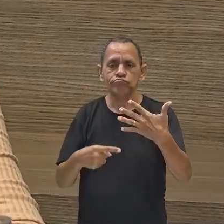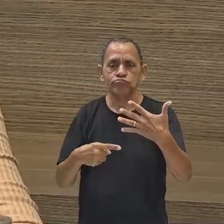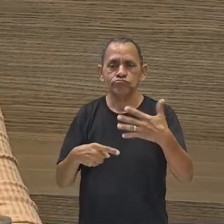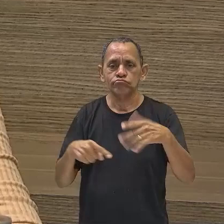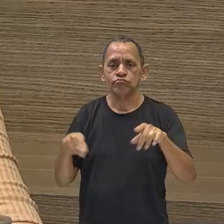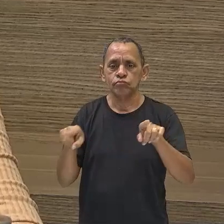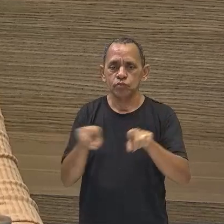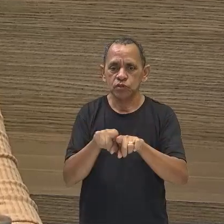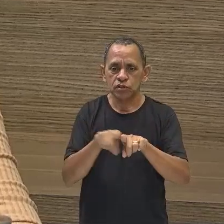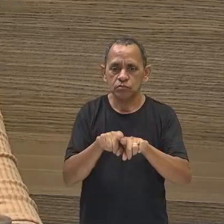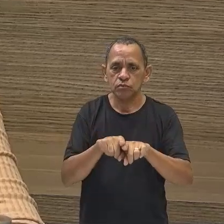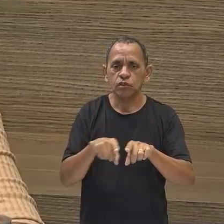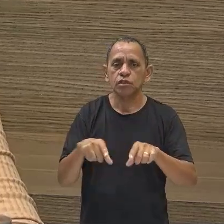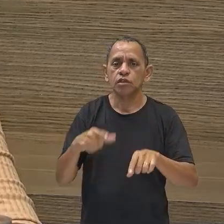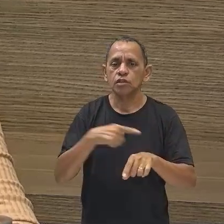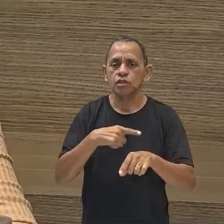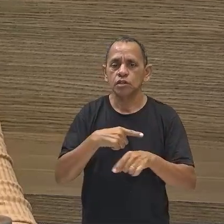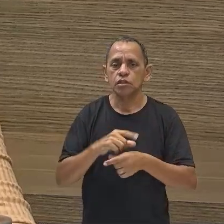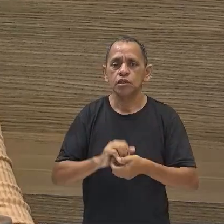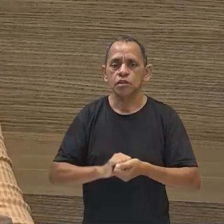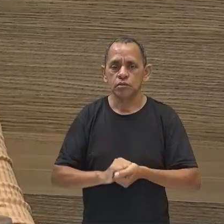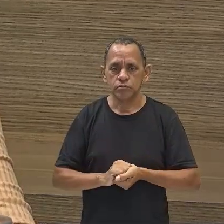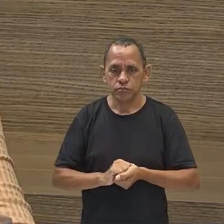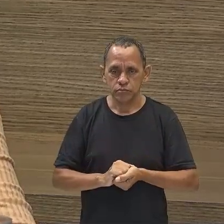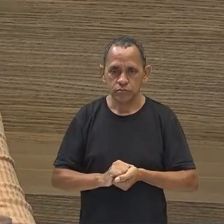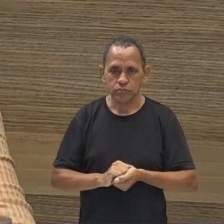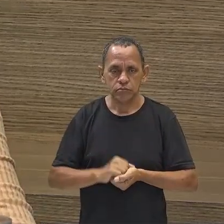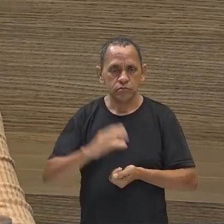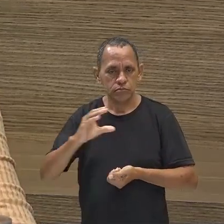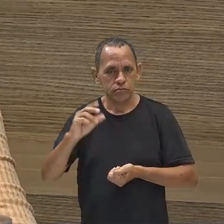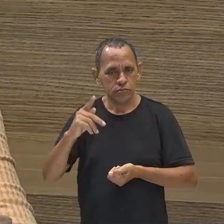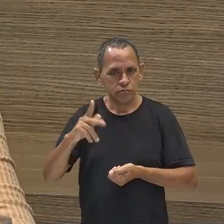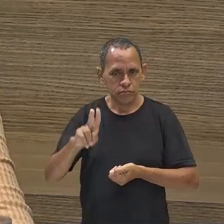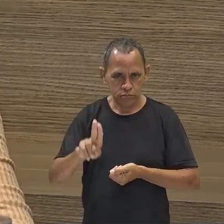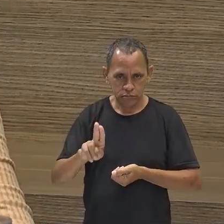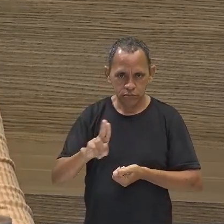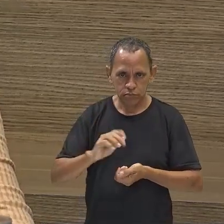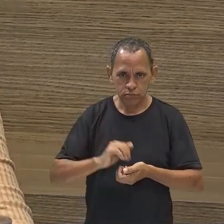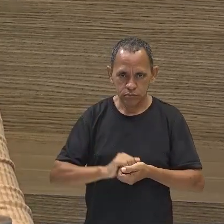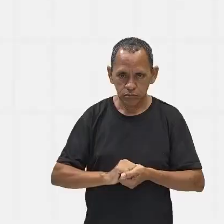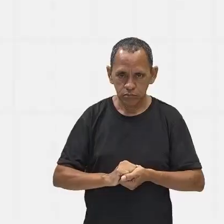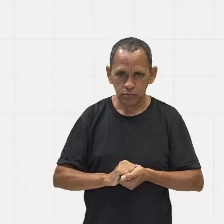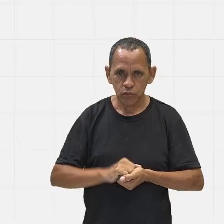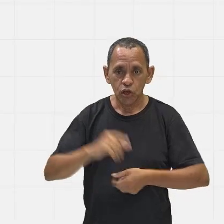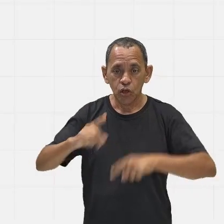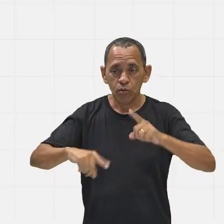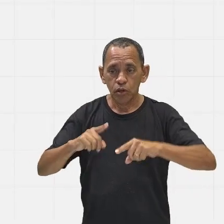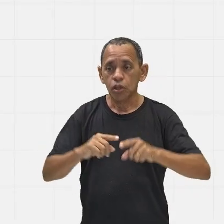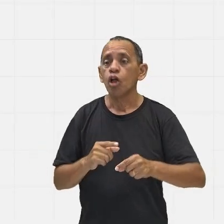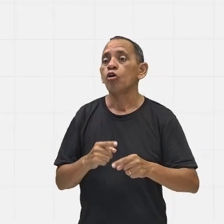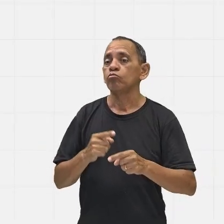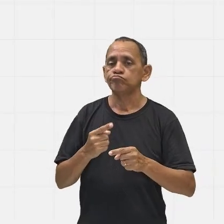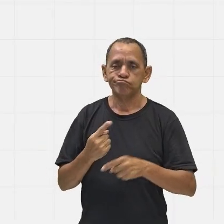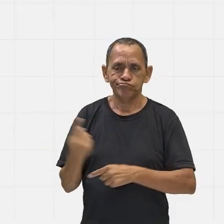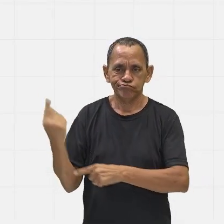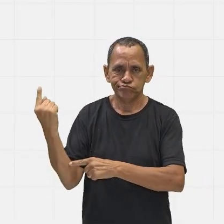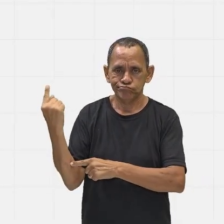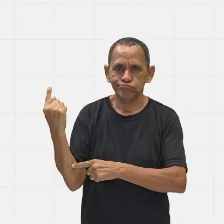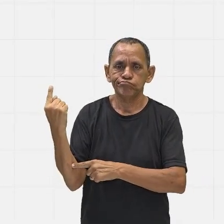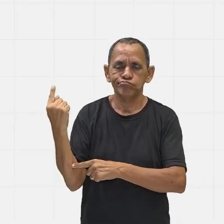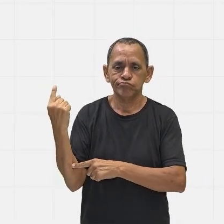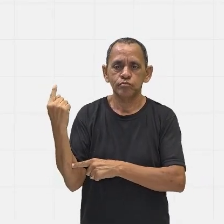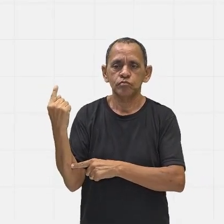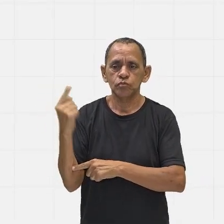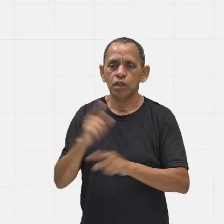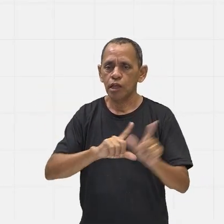do IPTV na desktop, no caso na CPU. Vou mostrar aqui para vocês a primeira tela, né? Para a gente ter acesso ao IPTV,